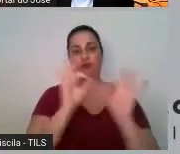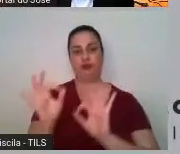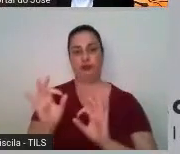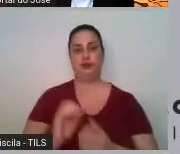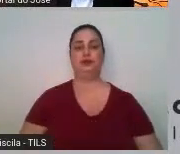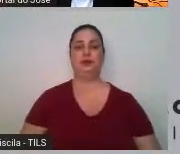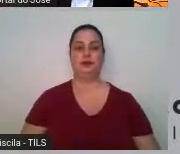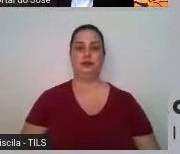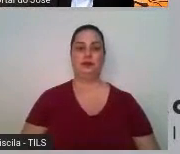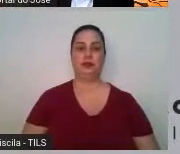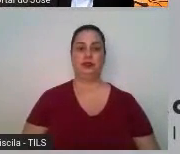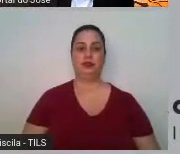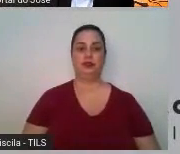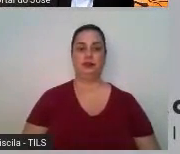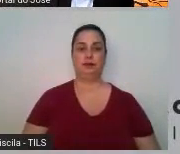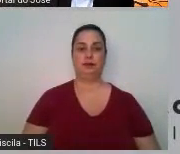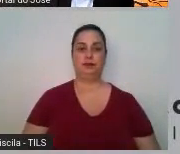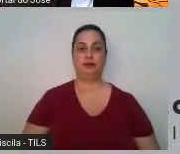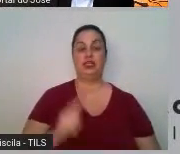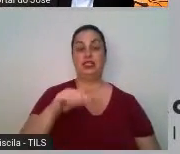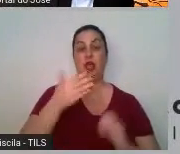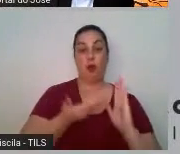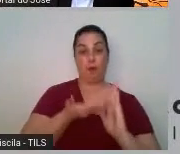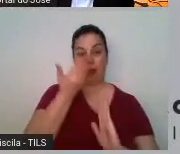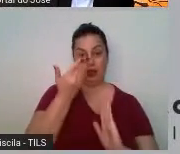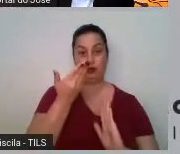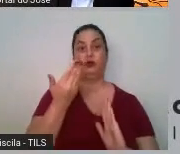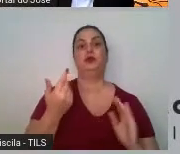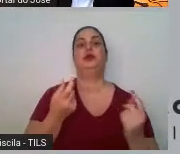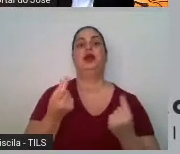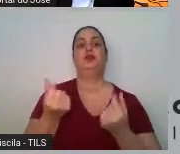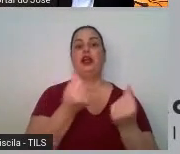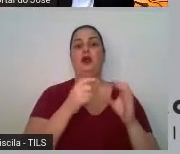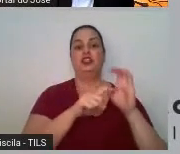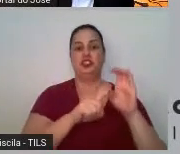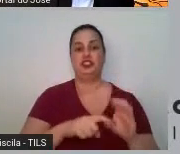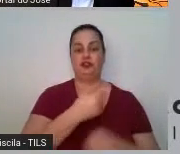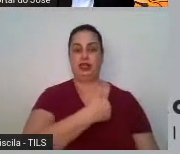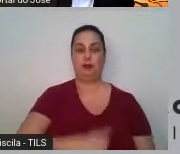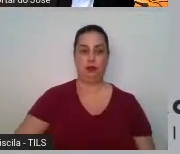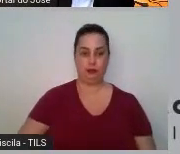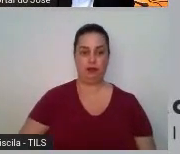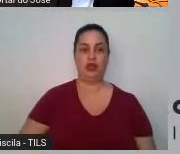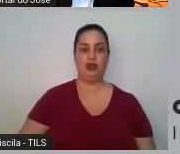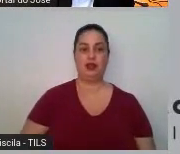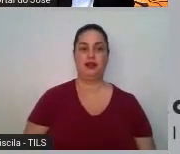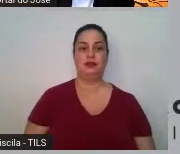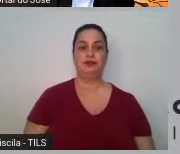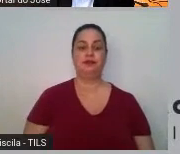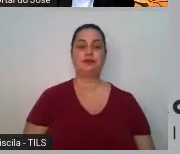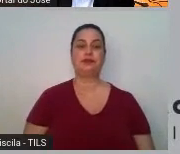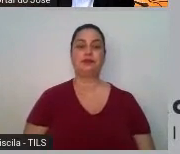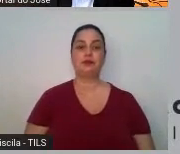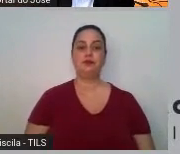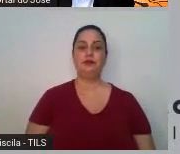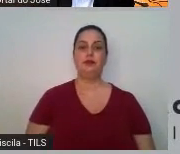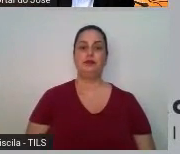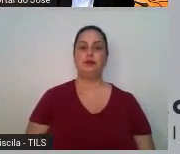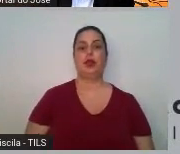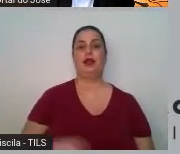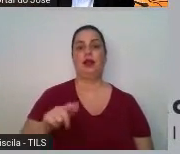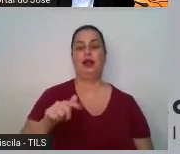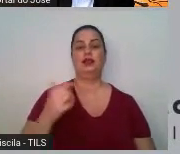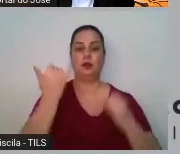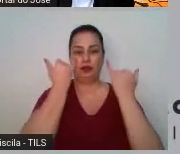aumento da dívida pública, quanto foi destinado ao investimento, né? Verificou-se que no orçamento, isso é informação